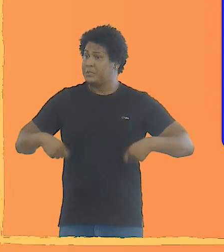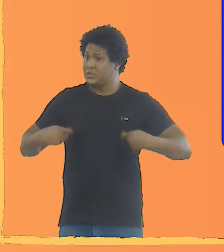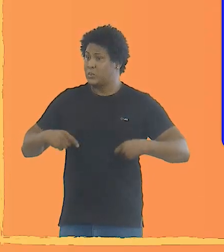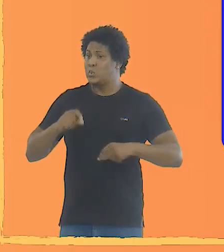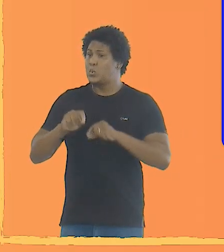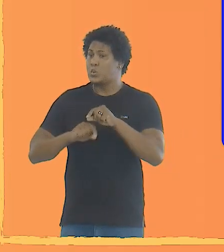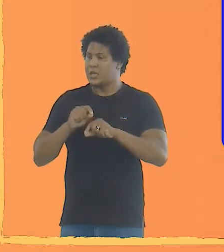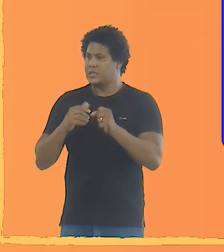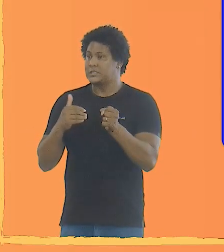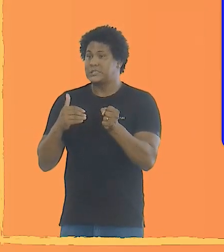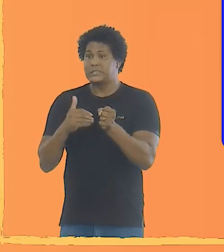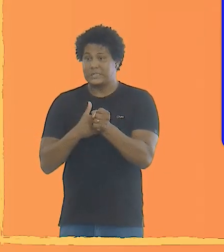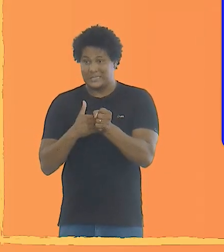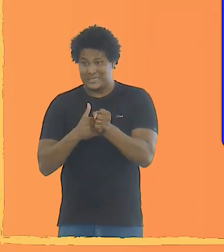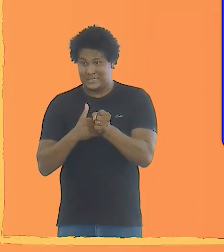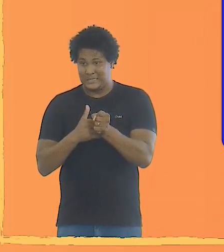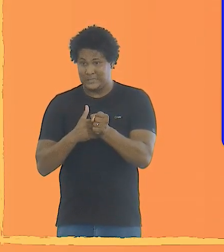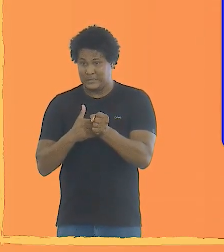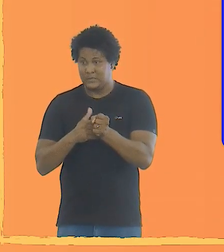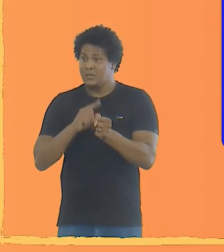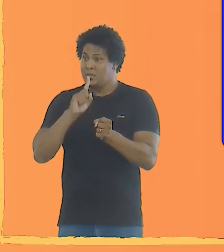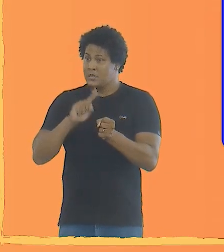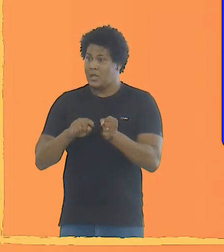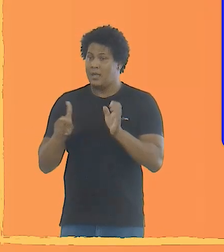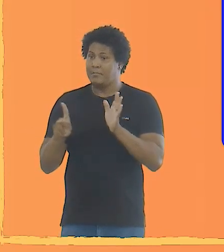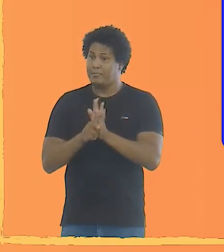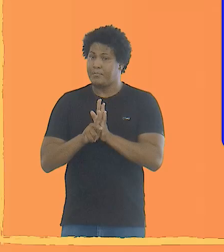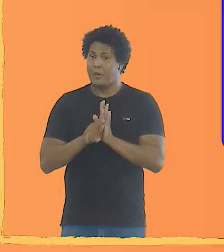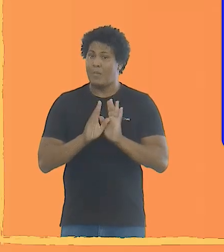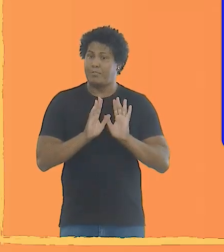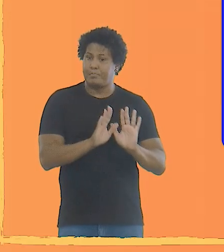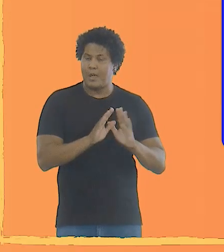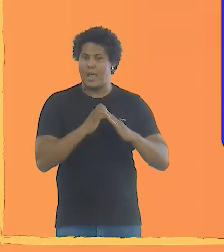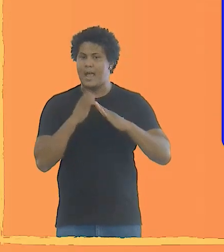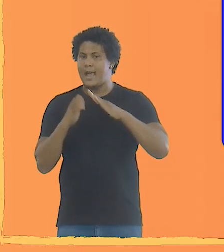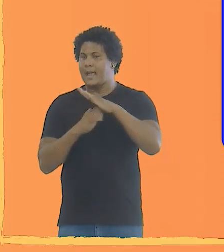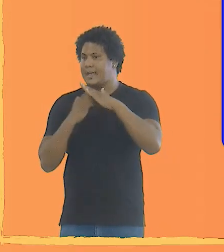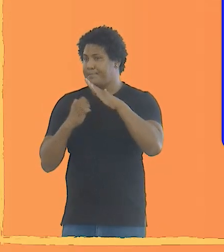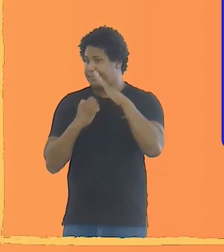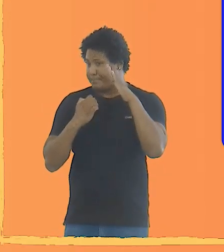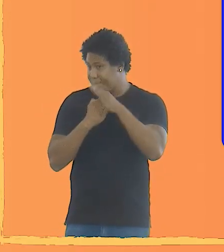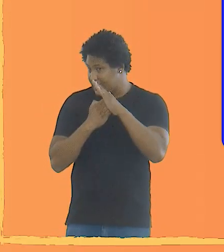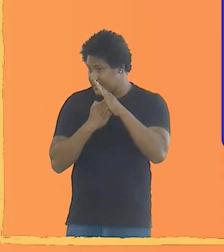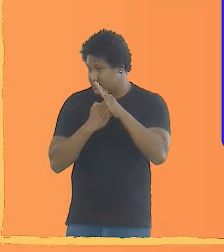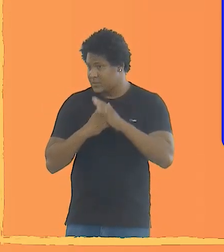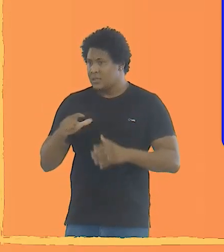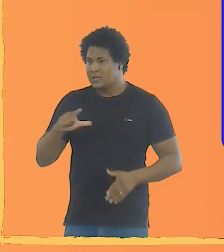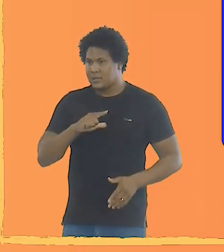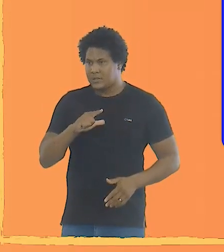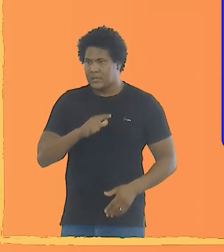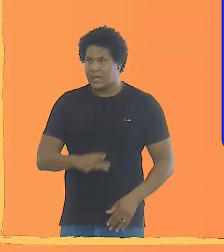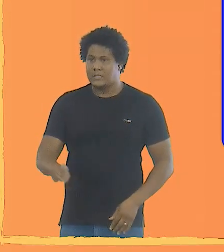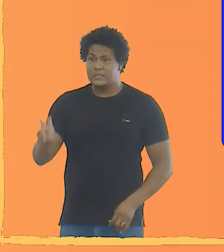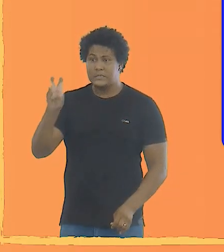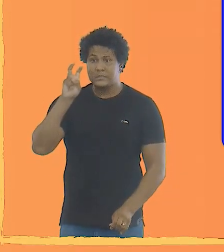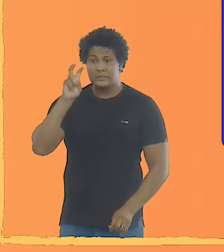com formato a ser definido pela empresa. Existem 5 opções de formato